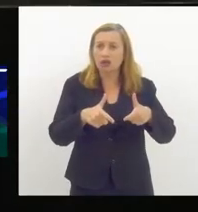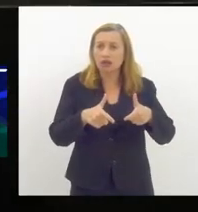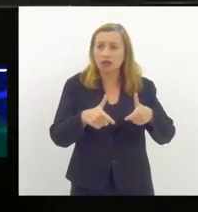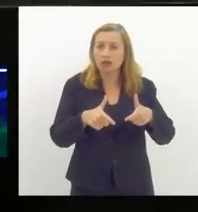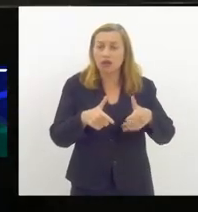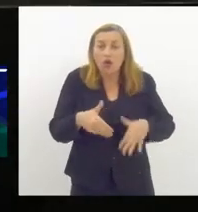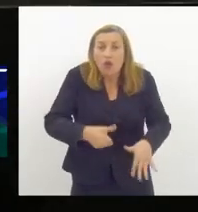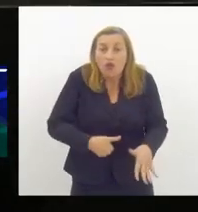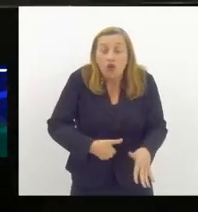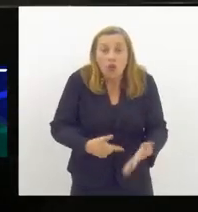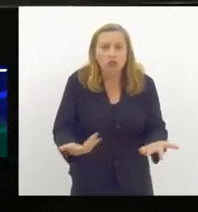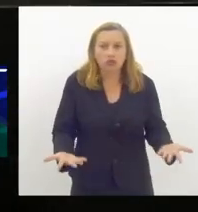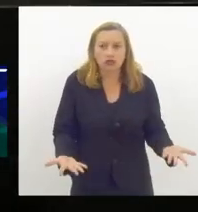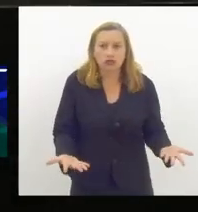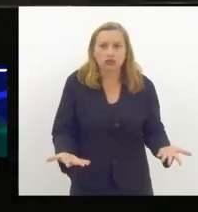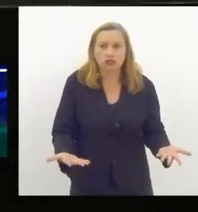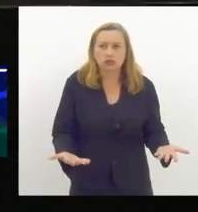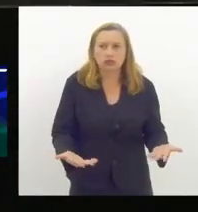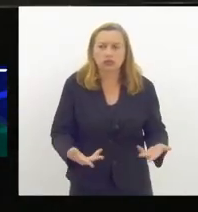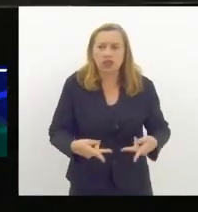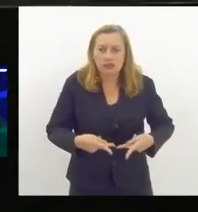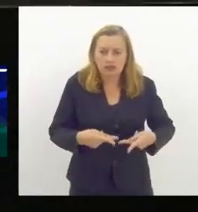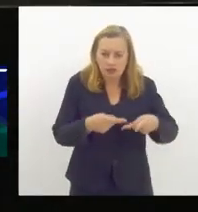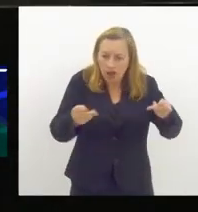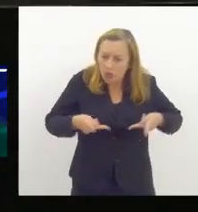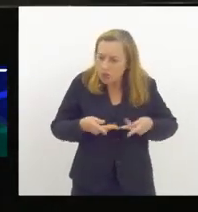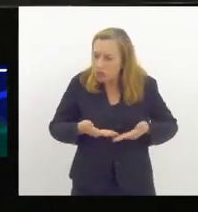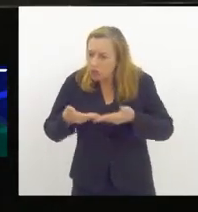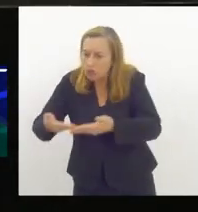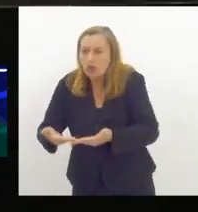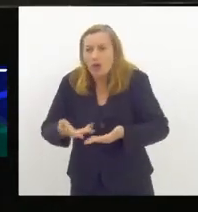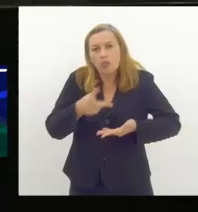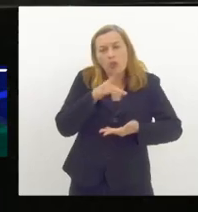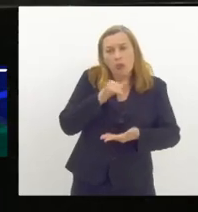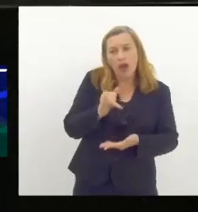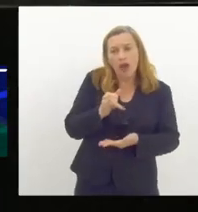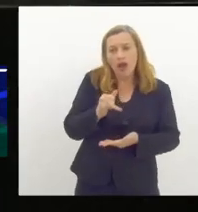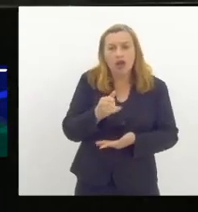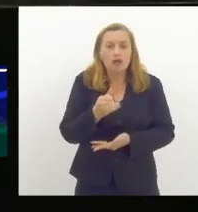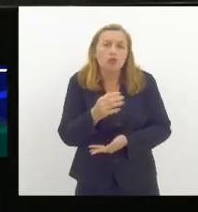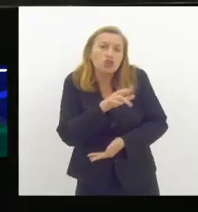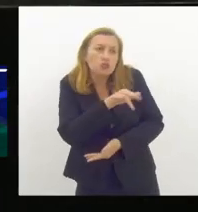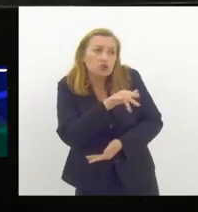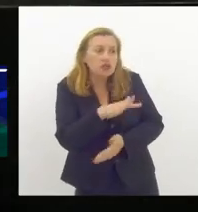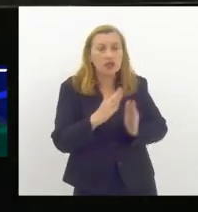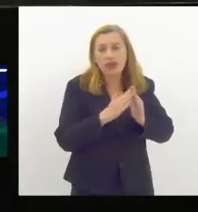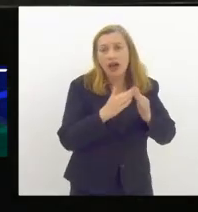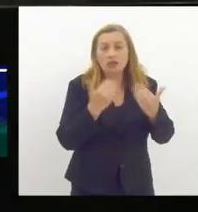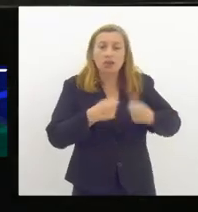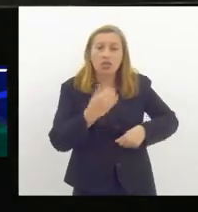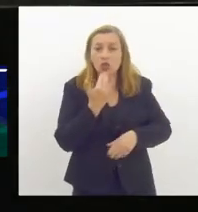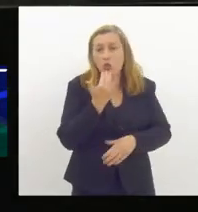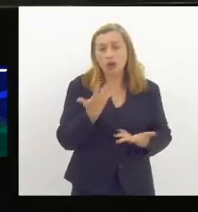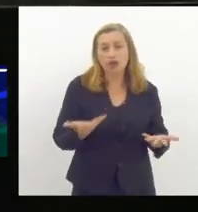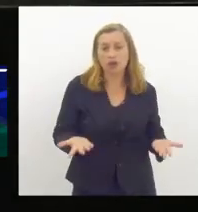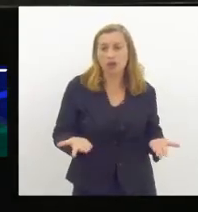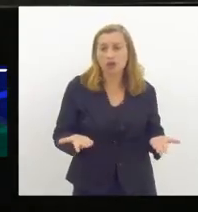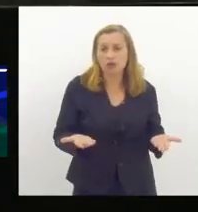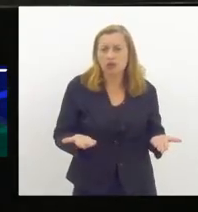estou passando fome tem que levar um prato de comida para os meus pais dos irmãozinhos tô em casa preciso de comer